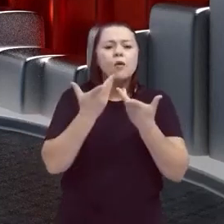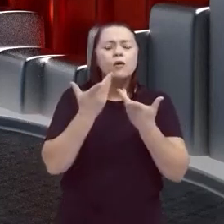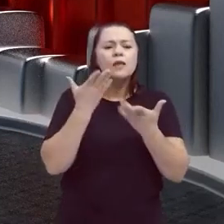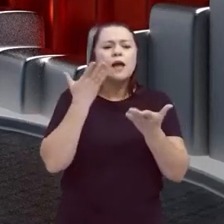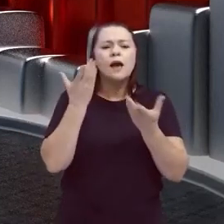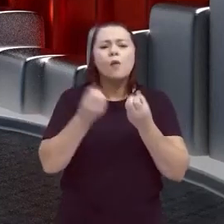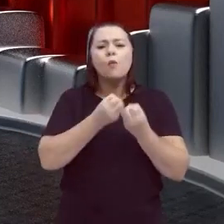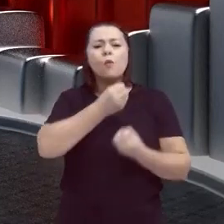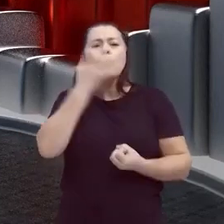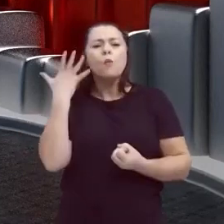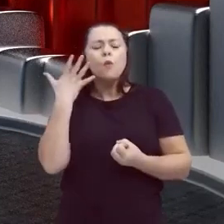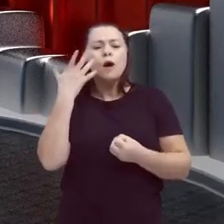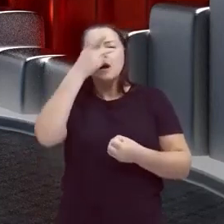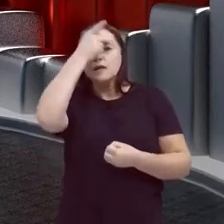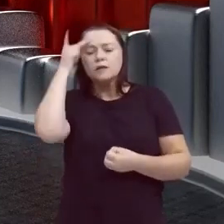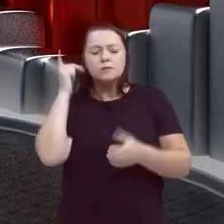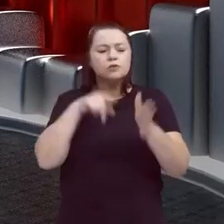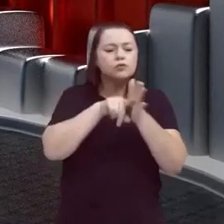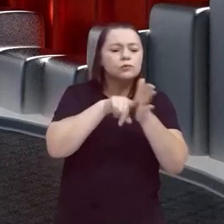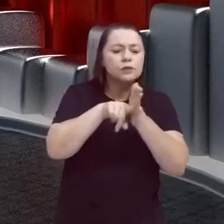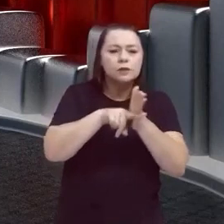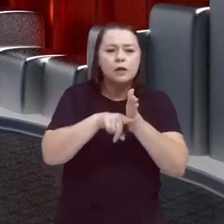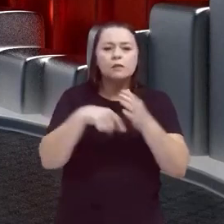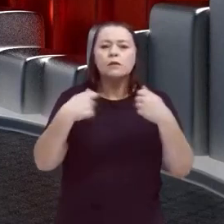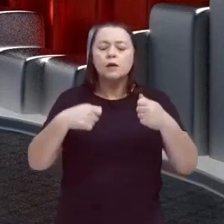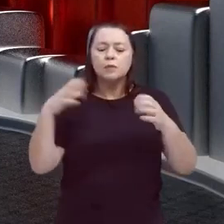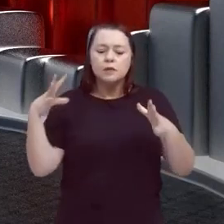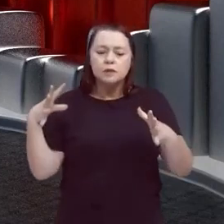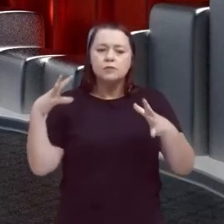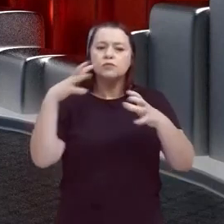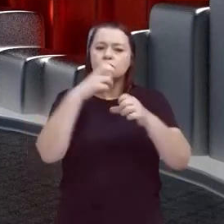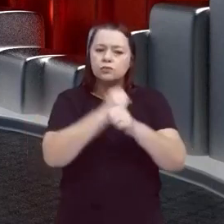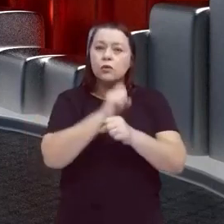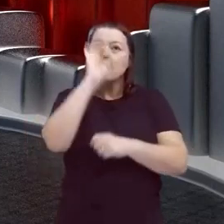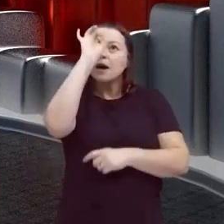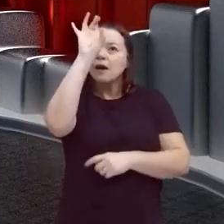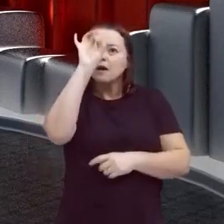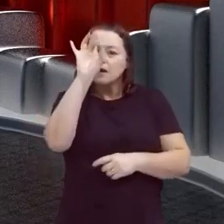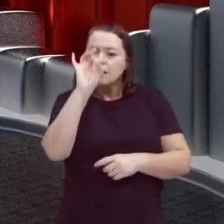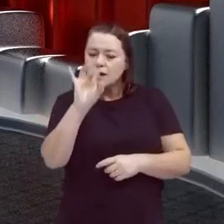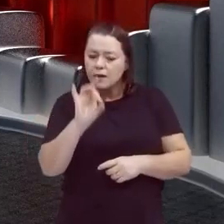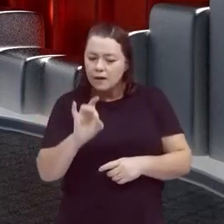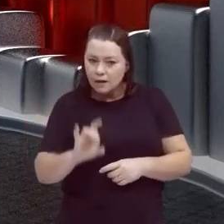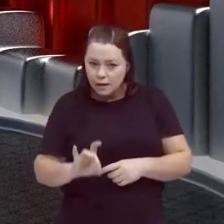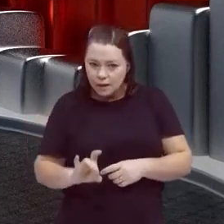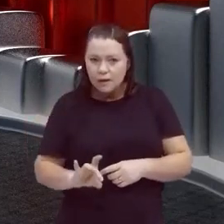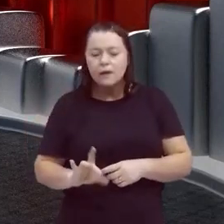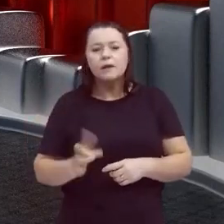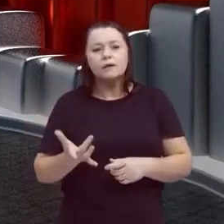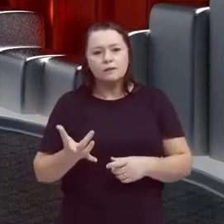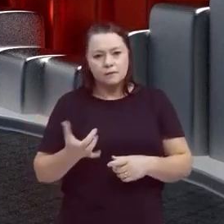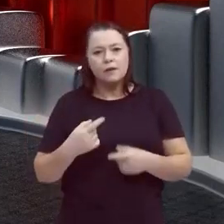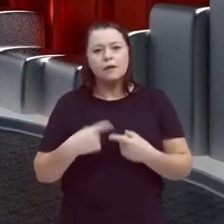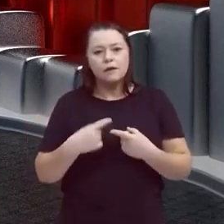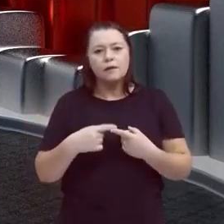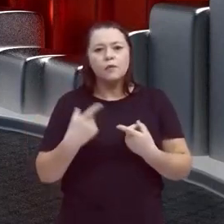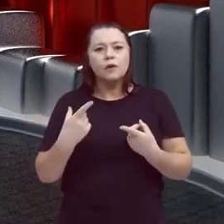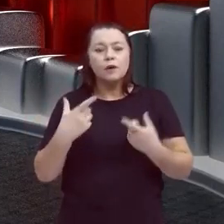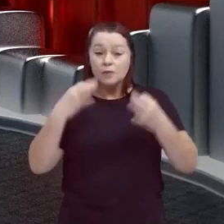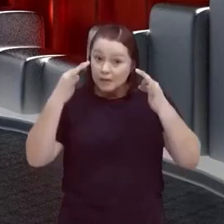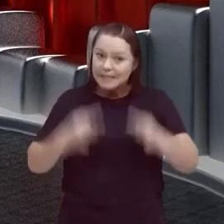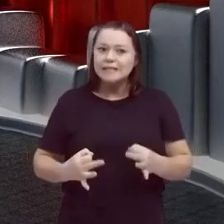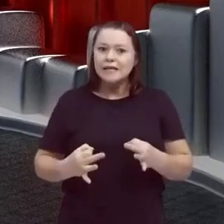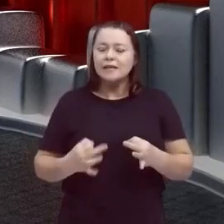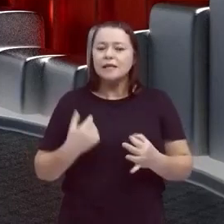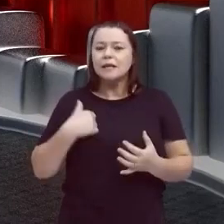fazer o quê? Somar cada um dos elementos que está na tabela, correto? Vou riscando e vou somando, para eu ter a certeza de que